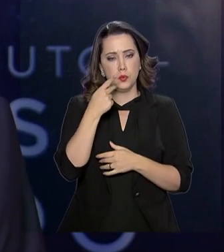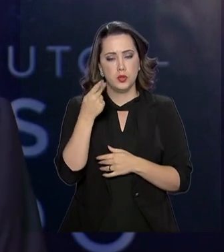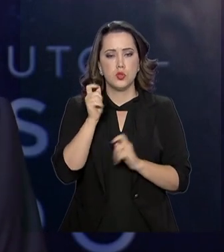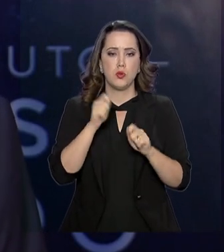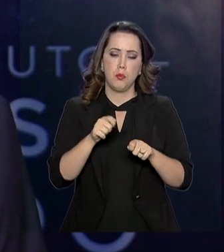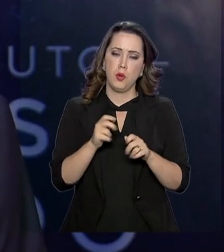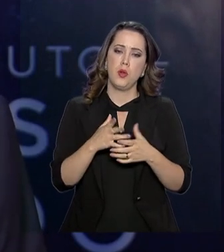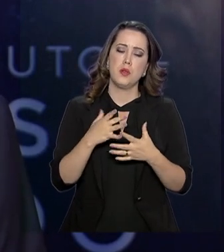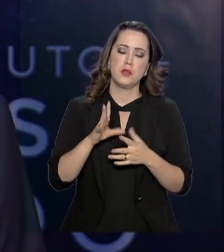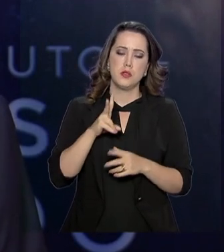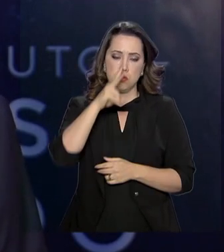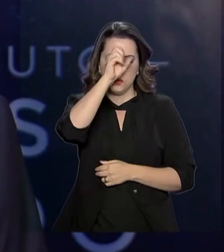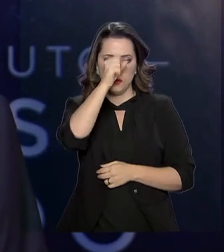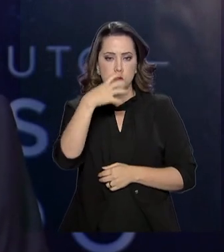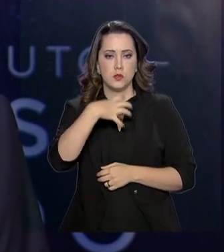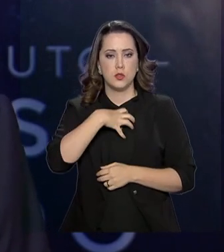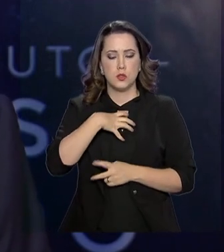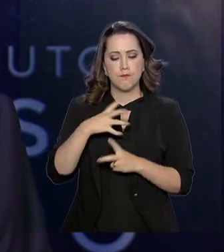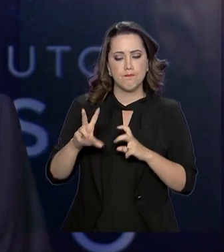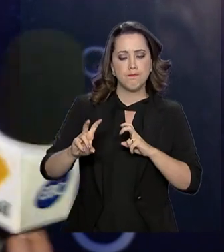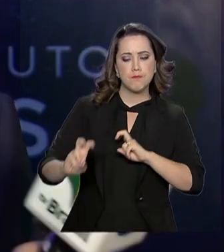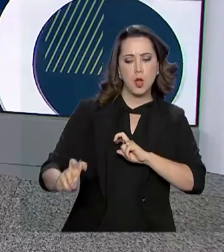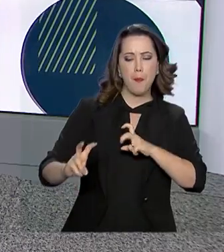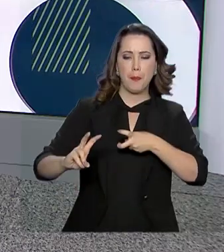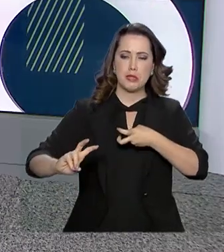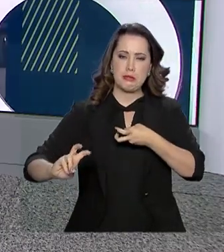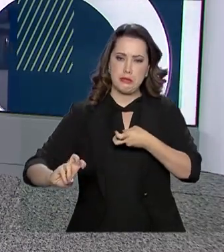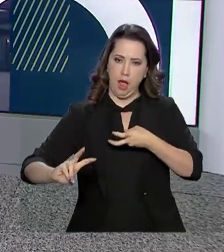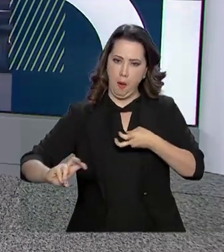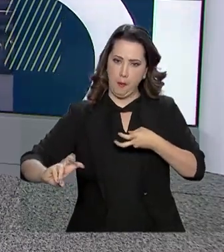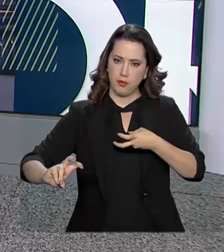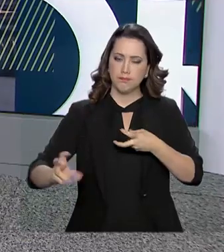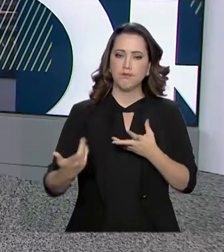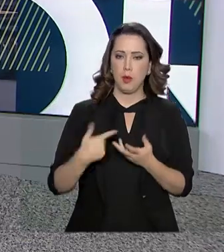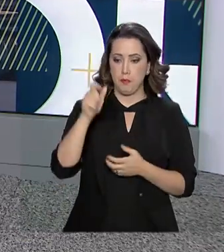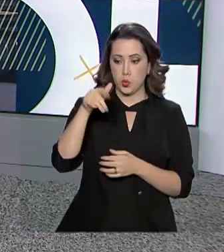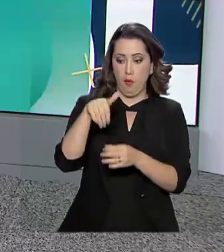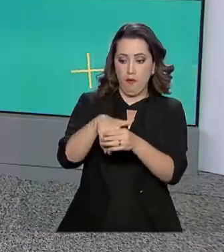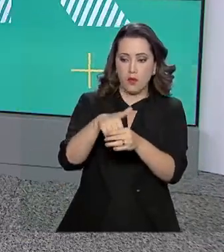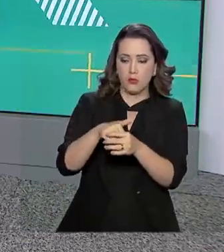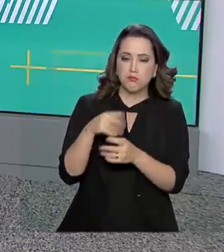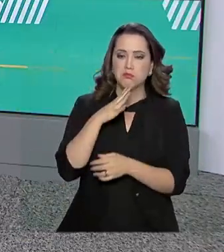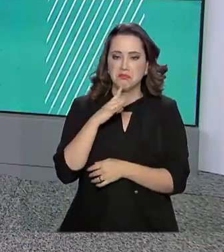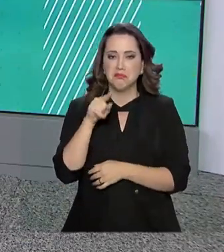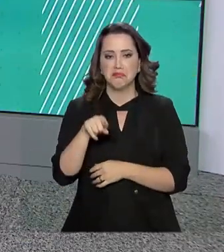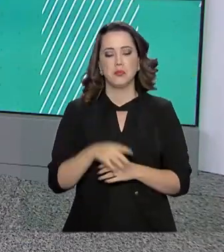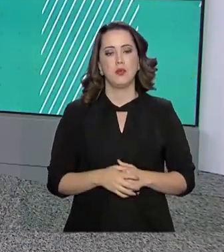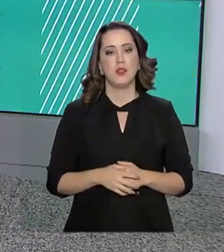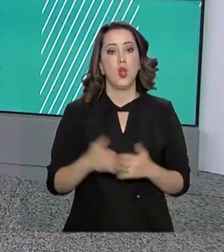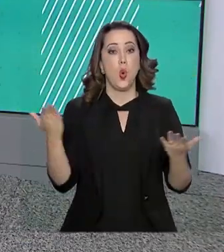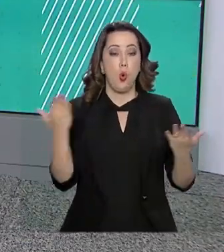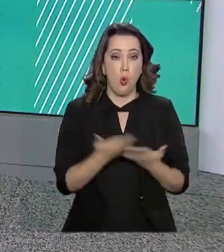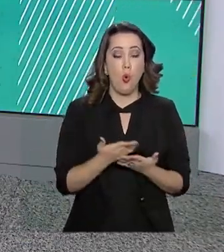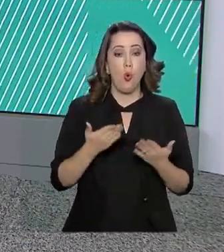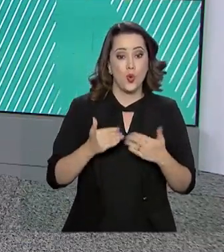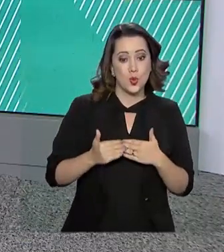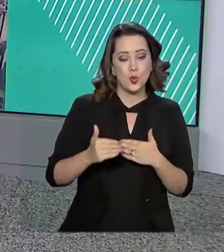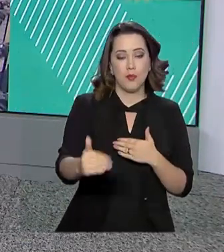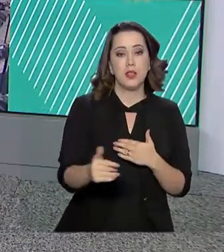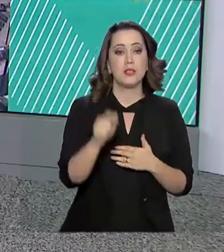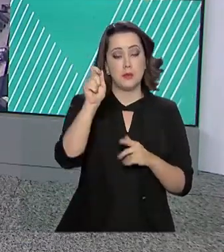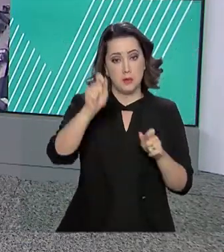e a gente se identifique com quem estamos votando. A partir de hoje, o consumidor poderá bloquear chamadas de